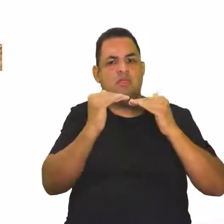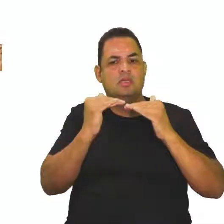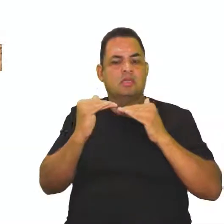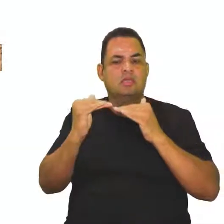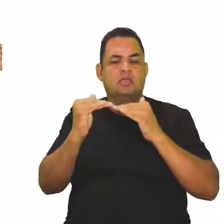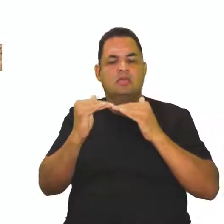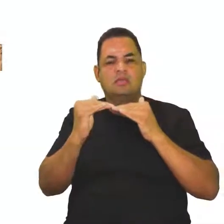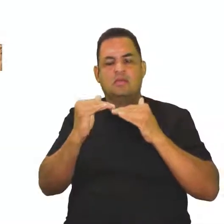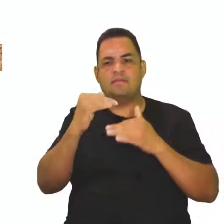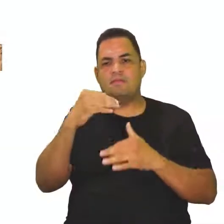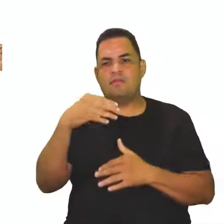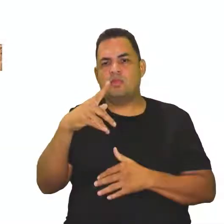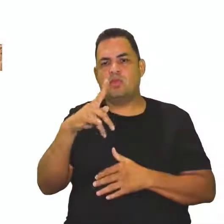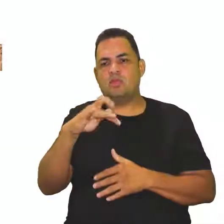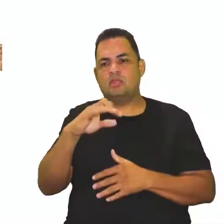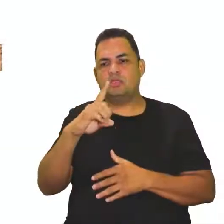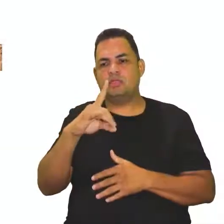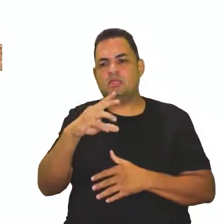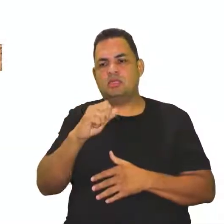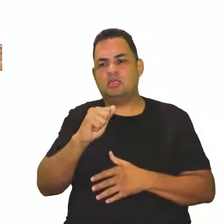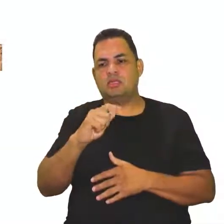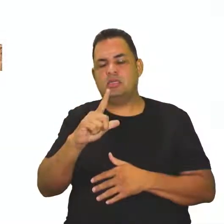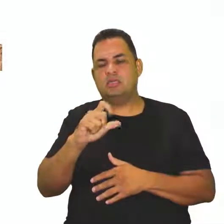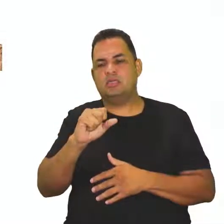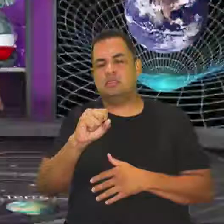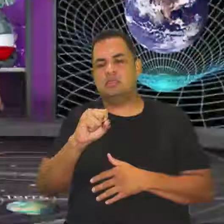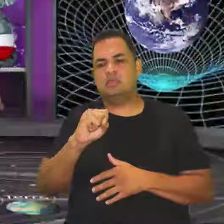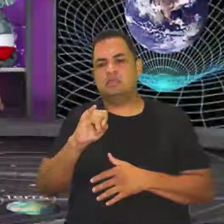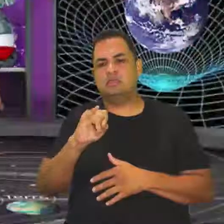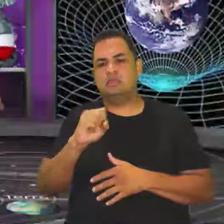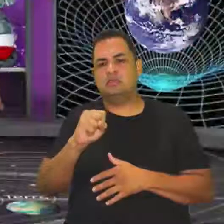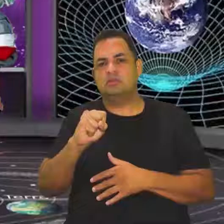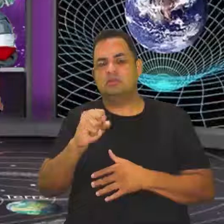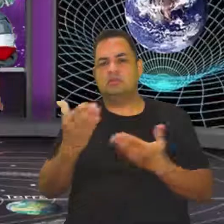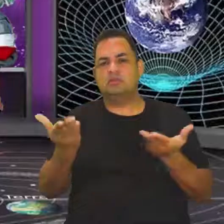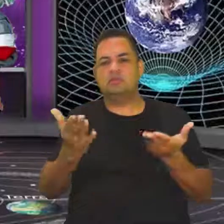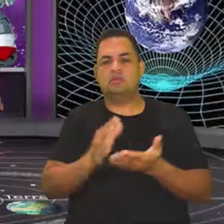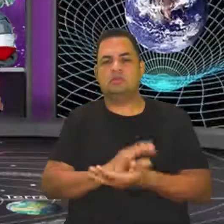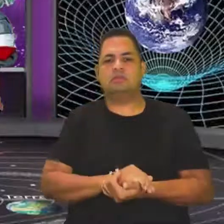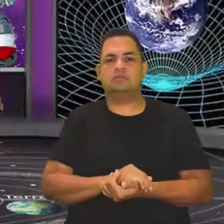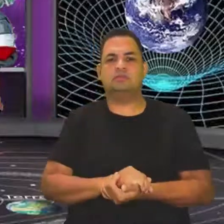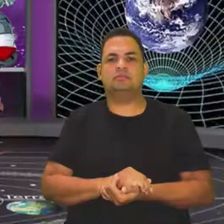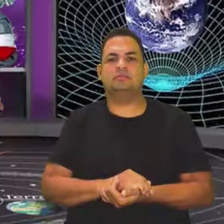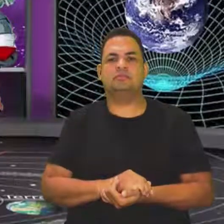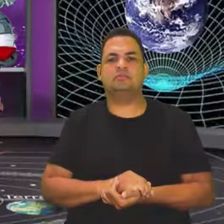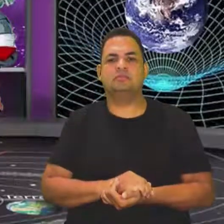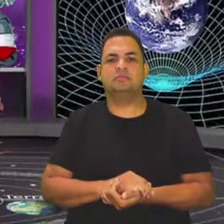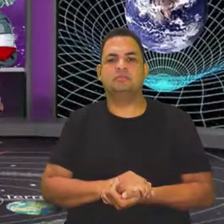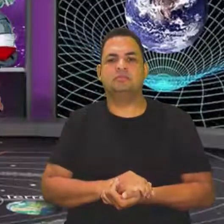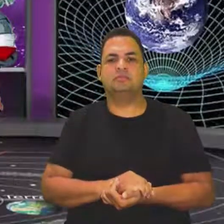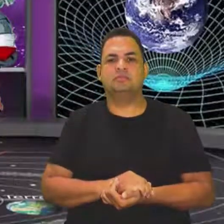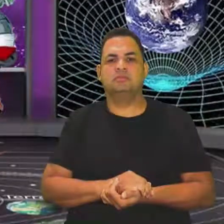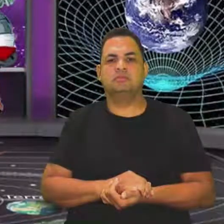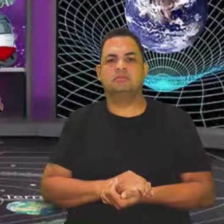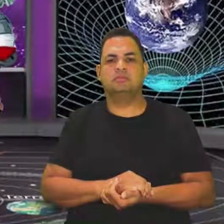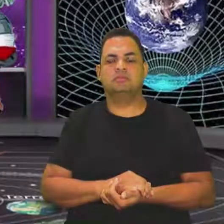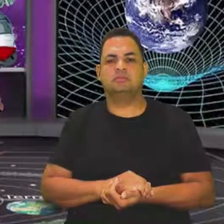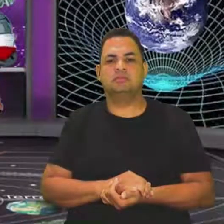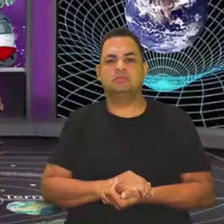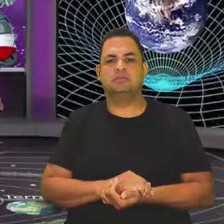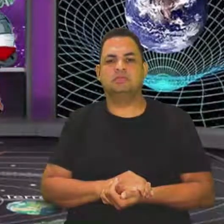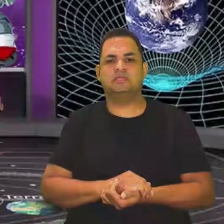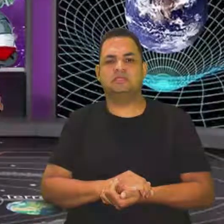lá? Se você pensar na Terra, lógico, não é, né? A gente sabe que a Terra é oval. Mas se você pensasse ela numa